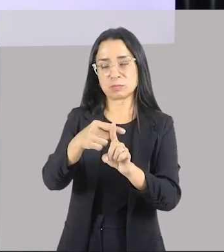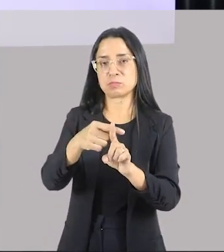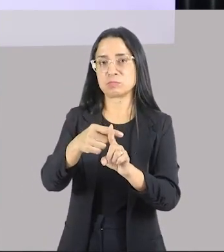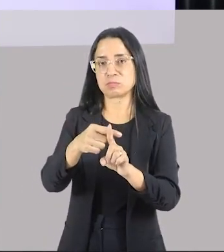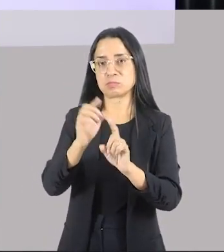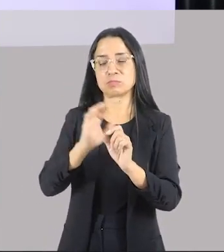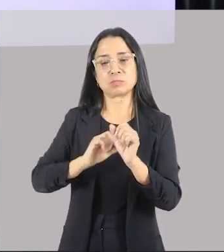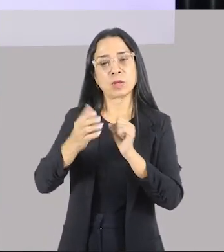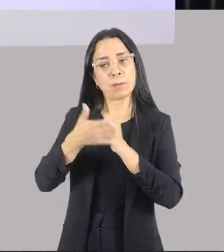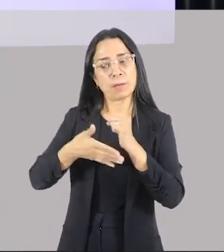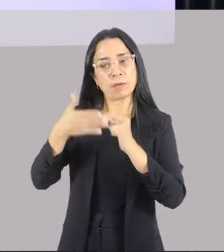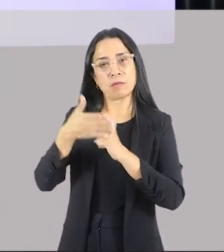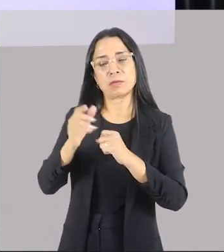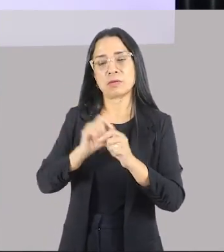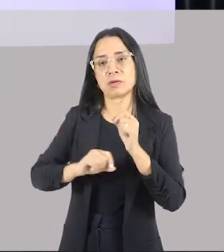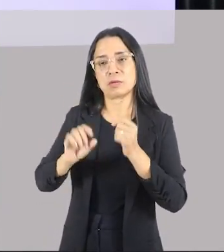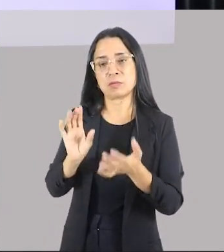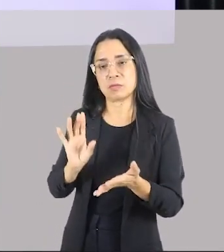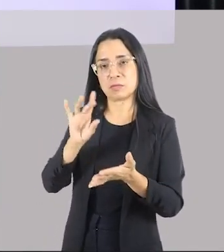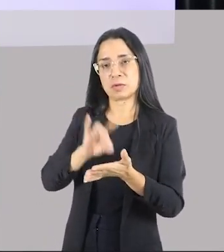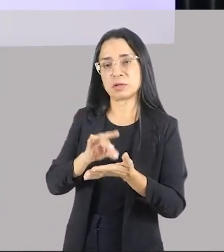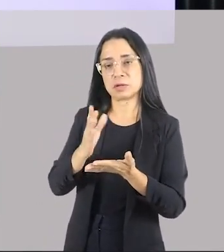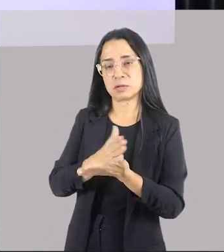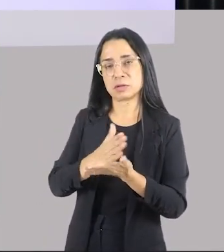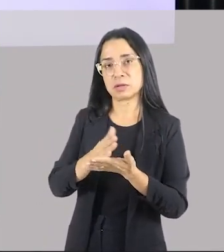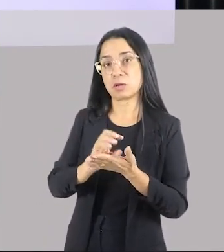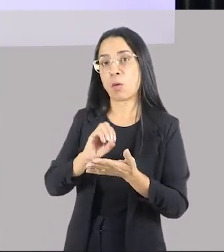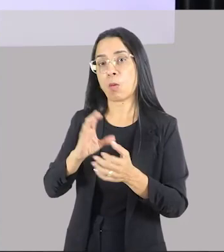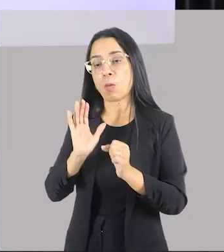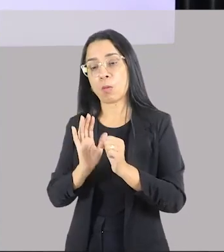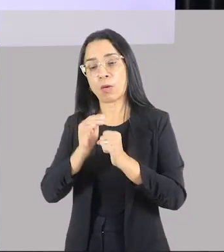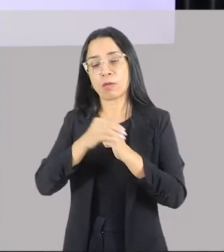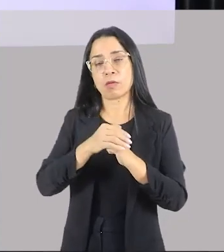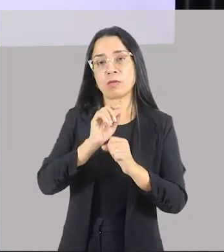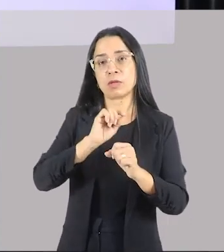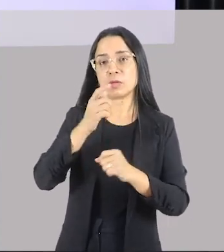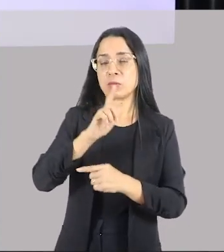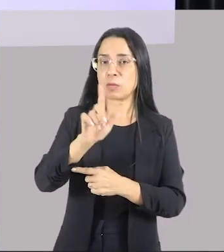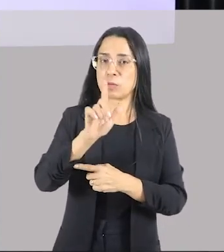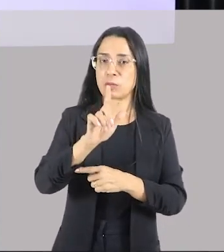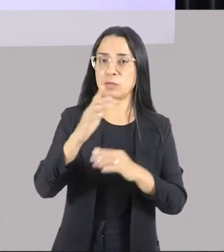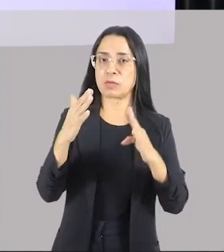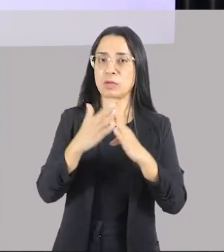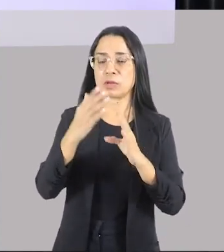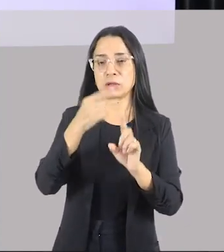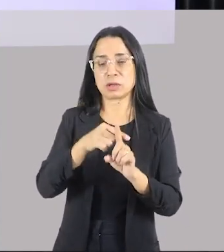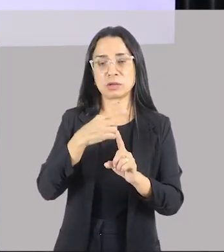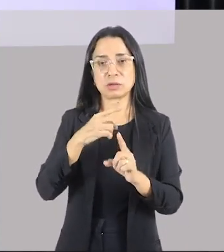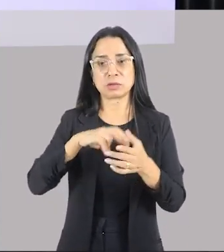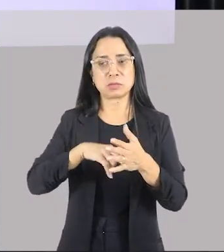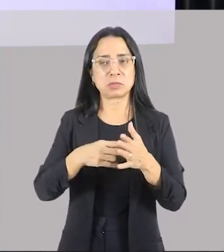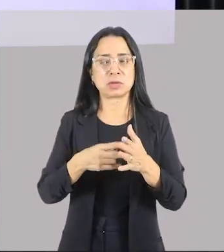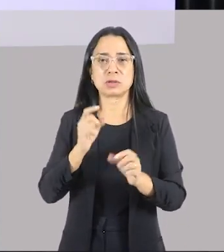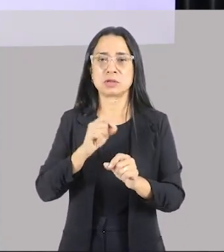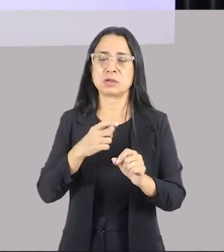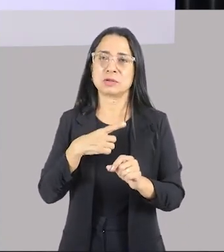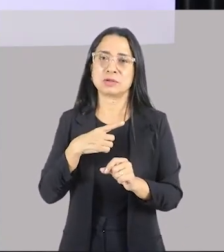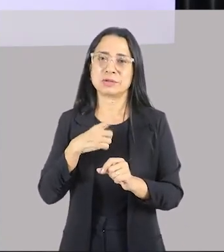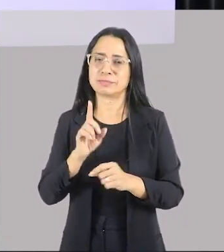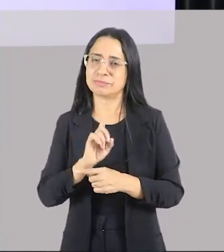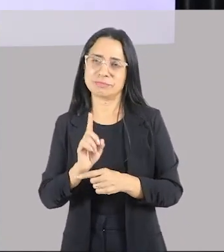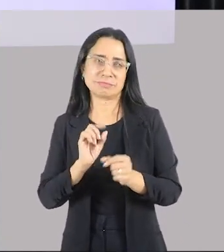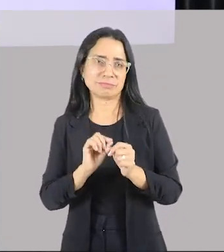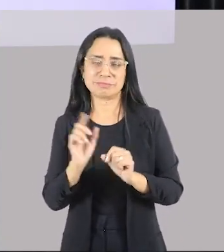esses processos, sempre está validando alguns ou até encobertando outros. Então, a igreja, nesse sentido aí, dizendo, não faz isso, né?